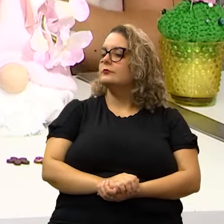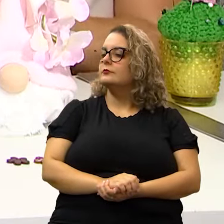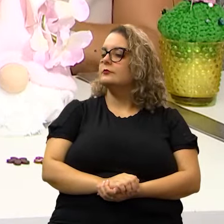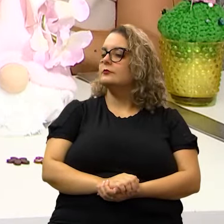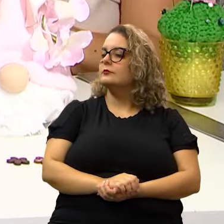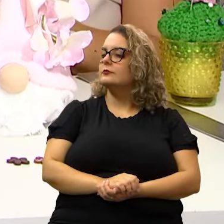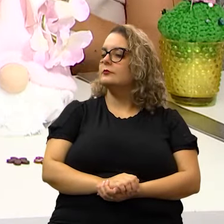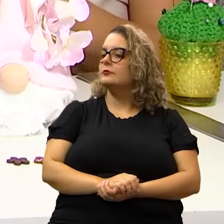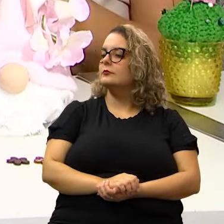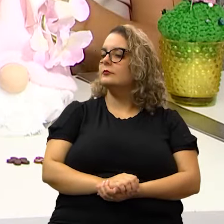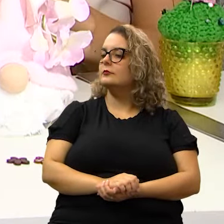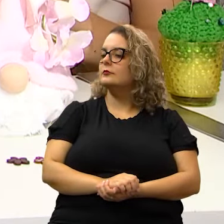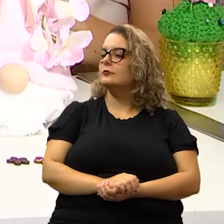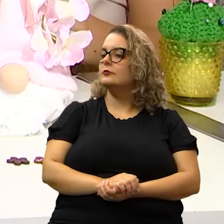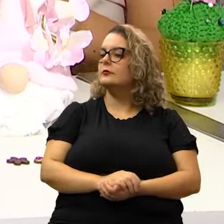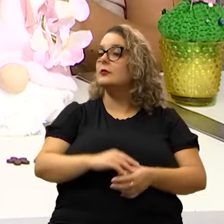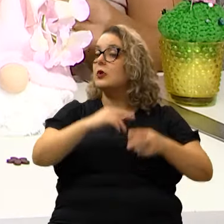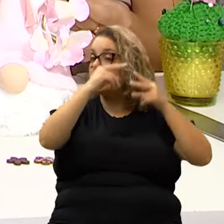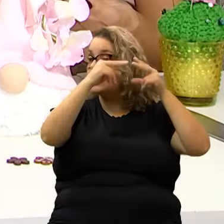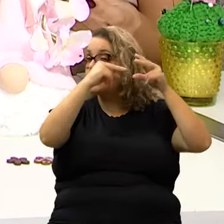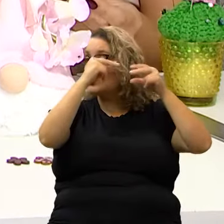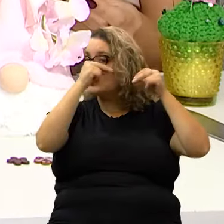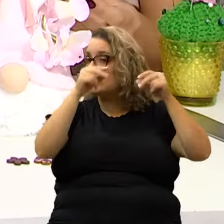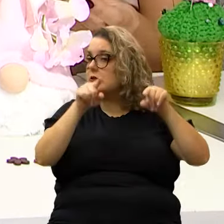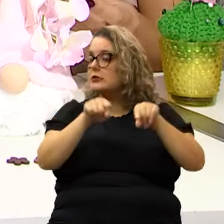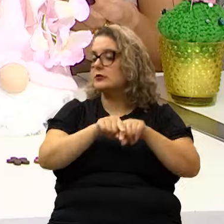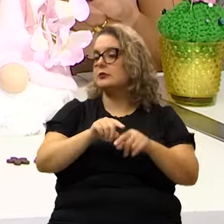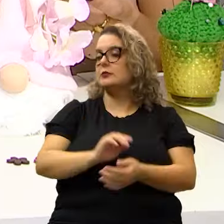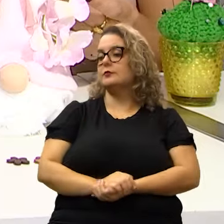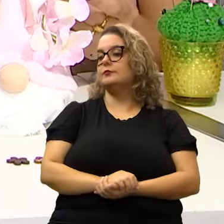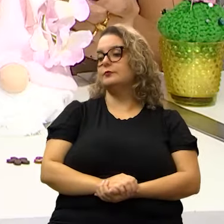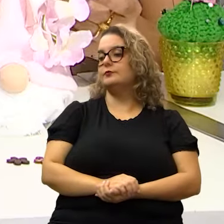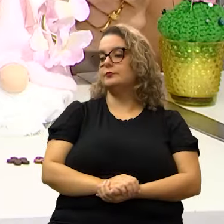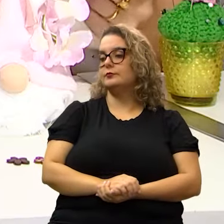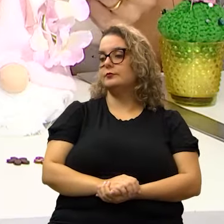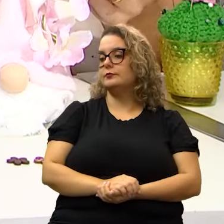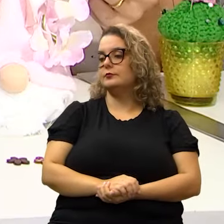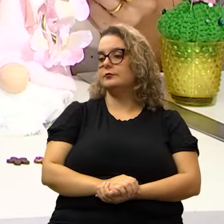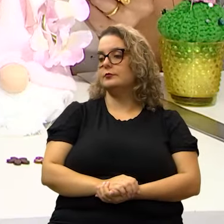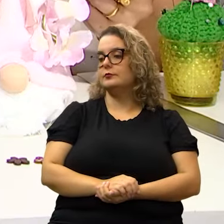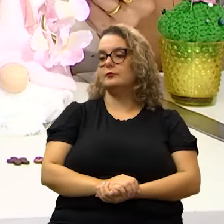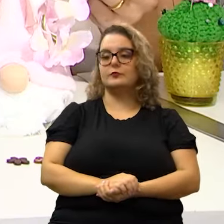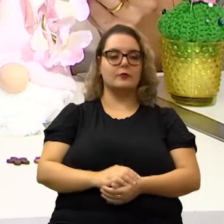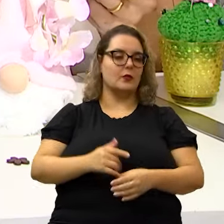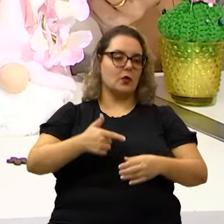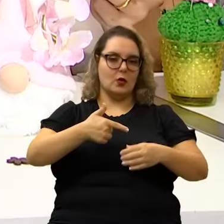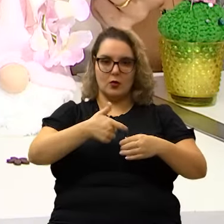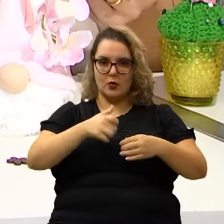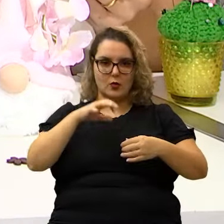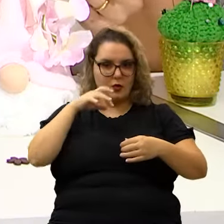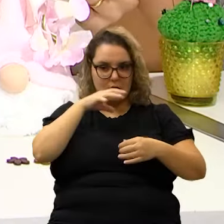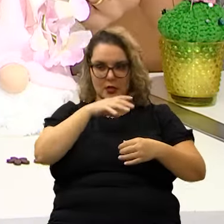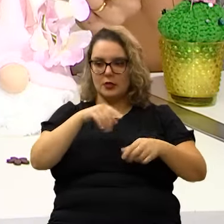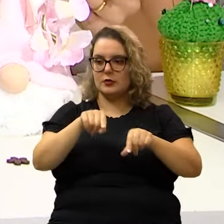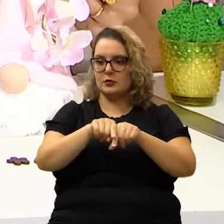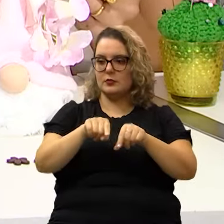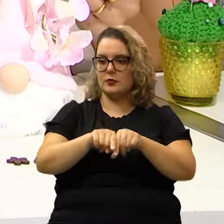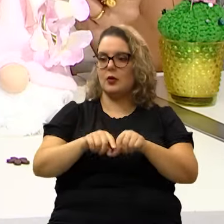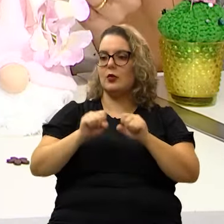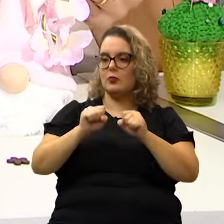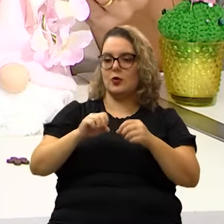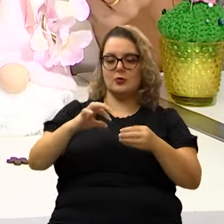E vamos também colocar um lacinho. O lacinho tanto com cola, quem gostar de trabalhar mais com a costura, pode